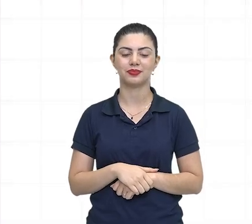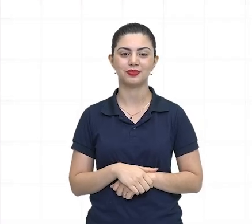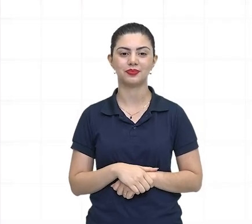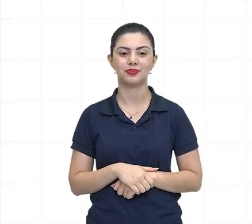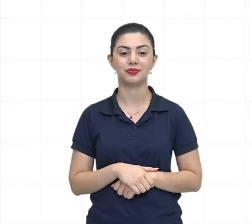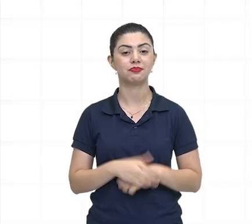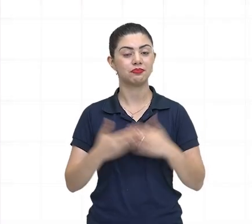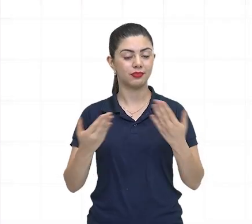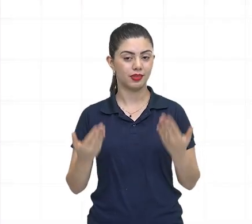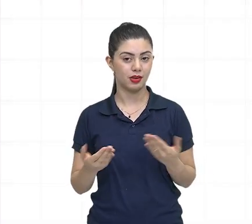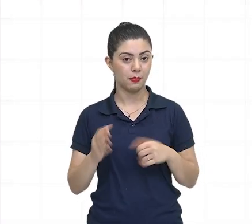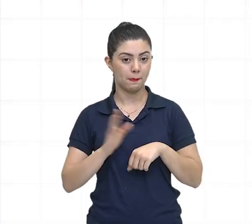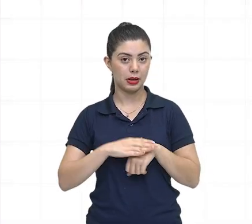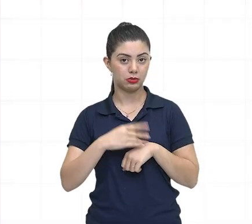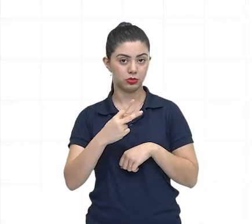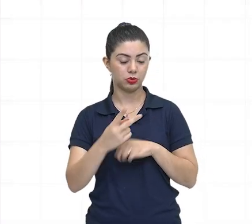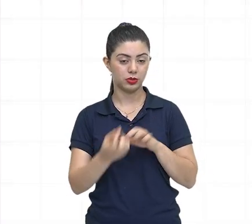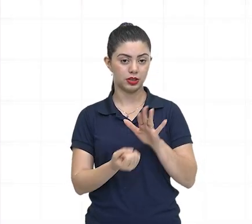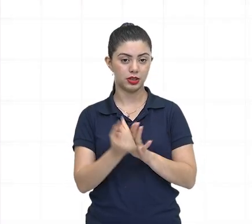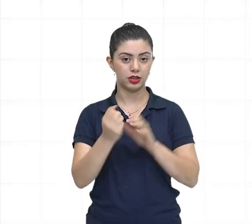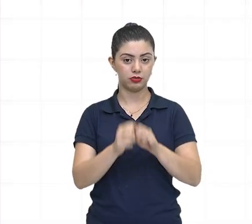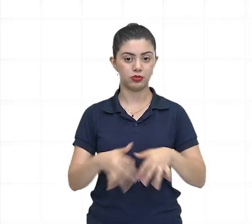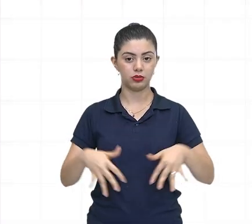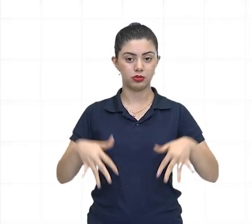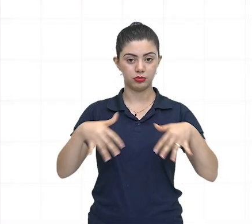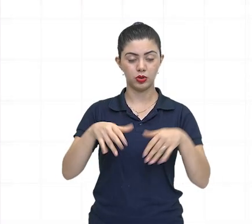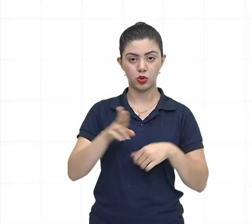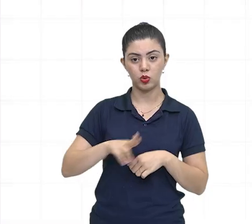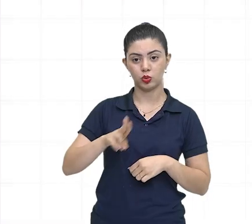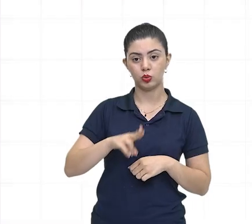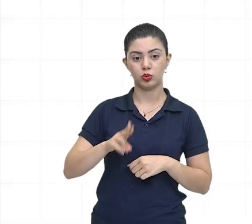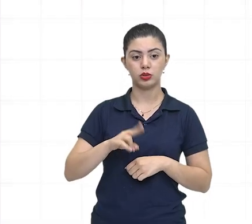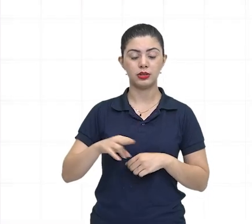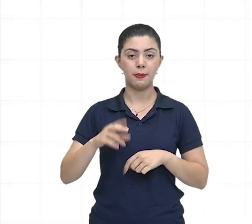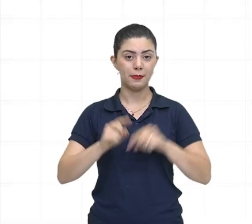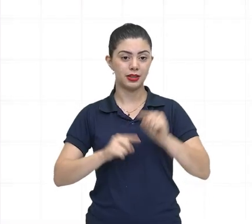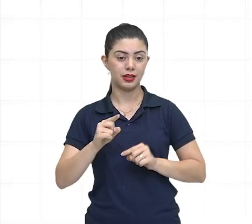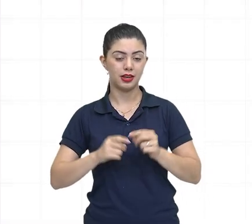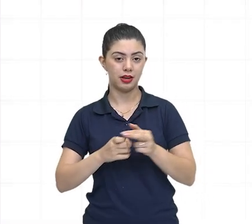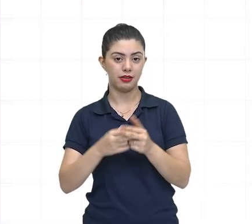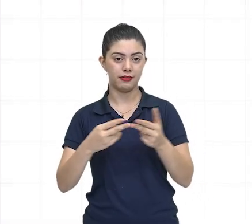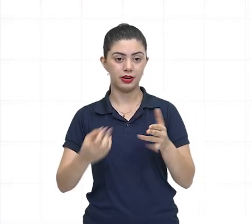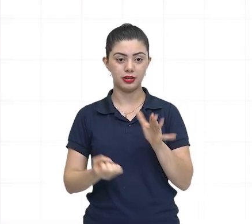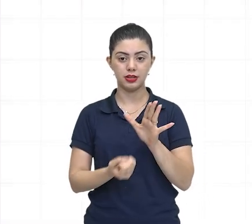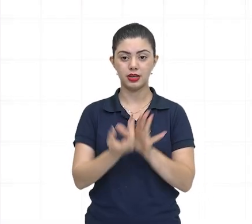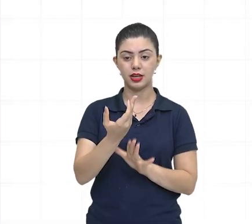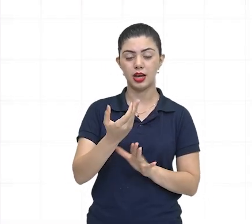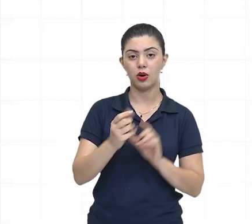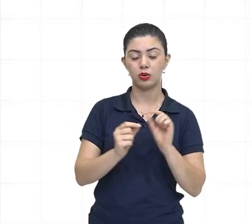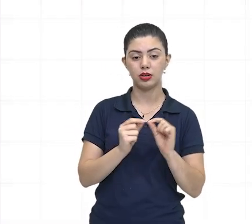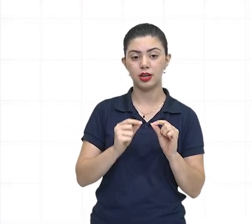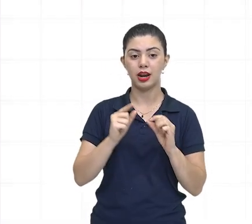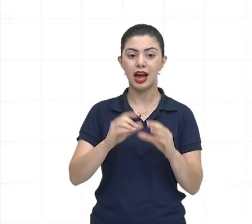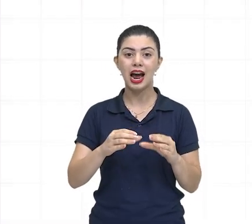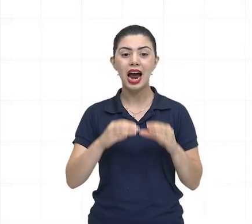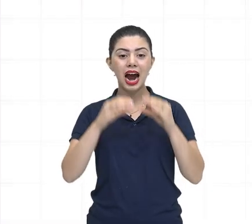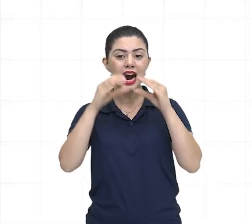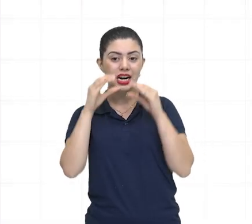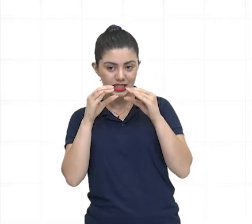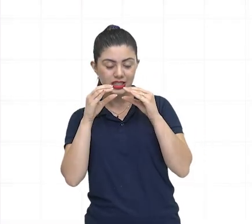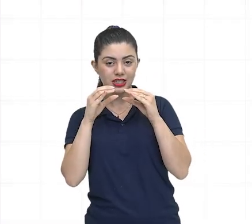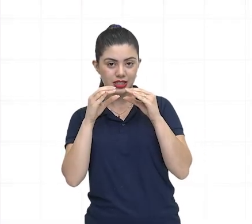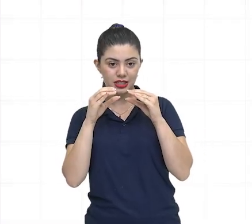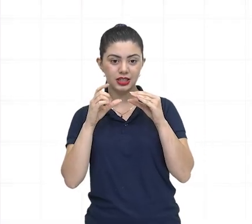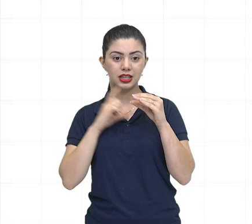ver, Elabore um fluxograma que utilize os ingredientes listados abaixo para fazer um sanduíche de presunto, queijo e